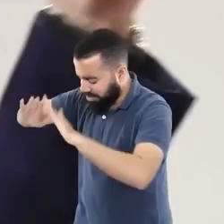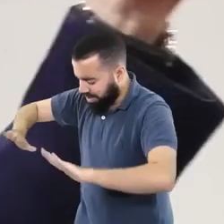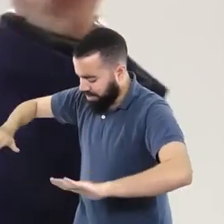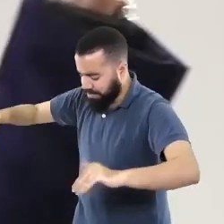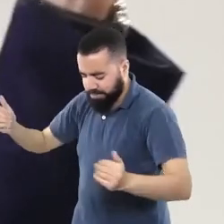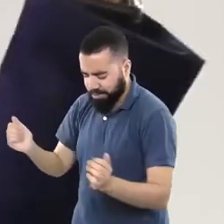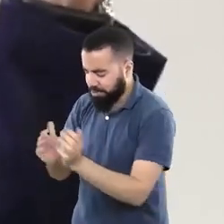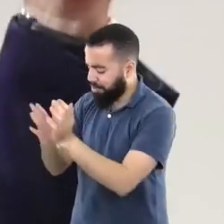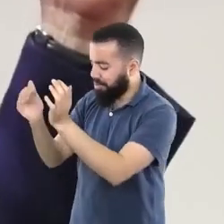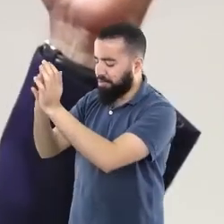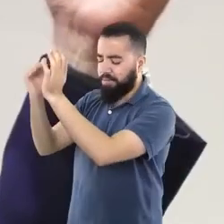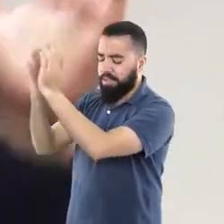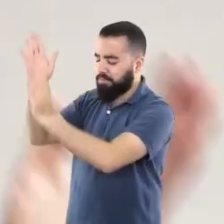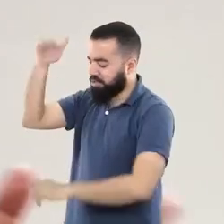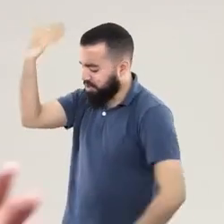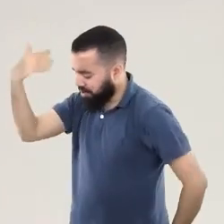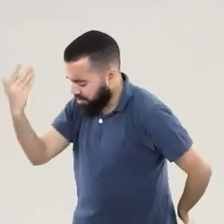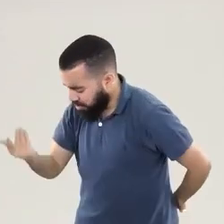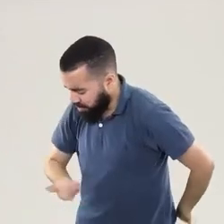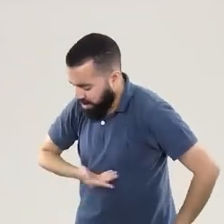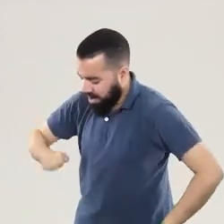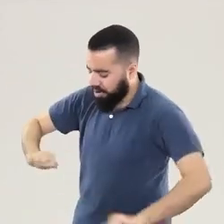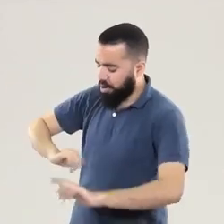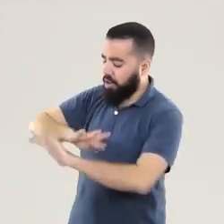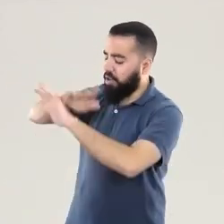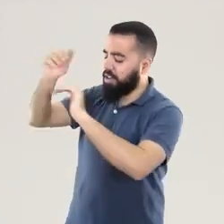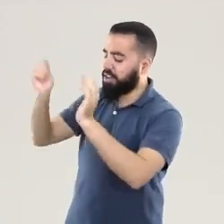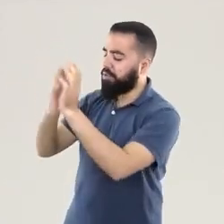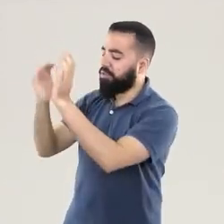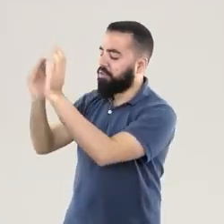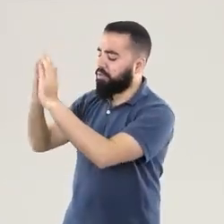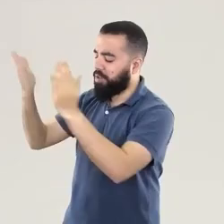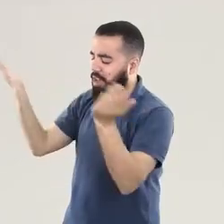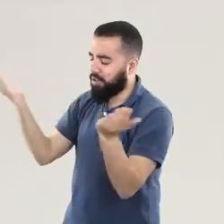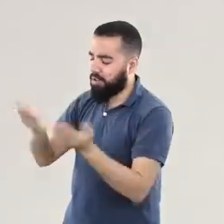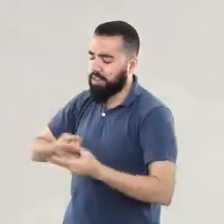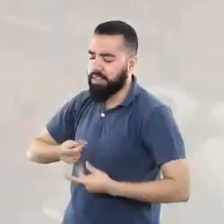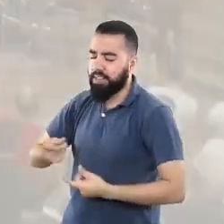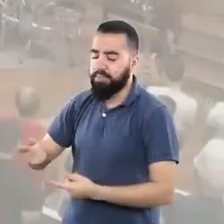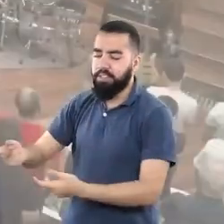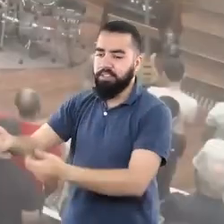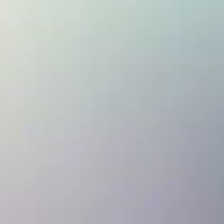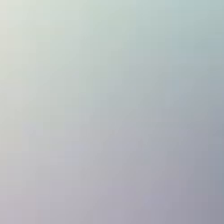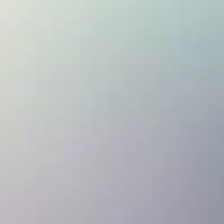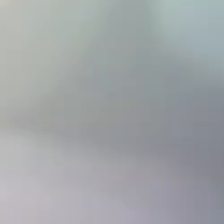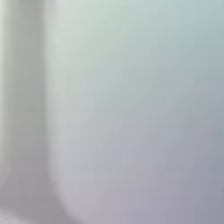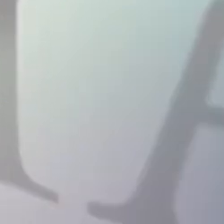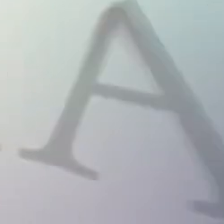a honra, a glória e o louvor, agora e eternamente. Aleluia. Amém.